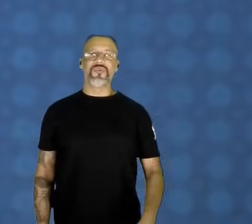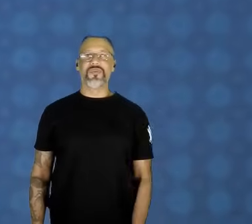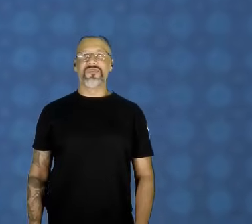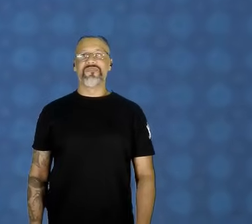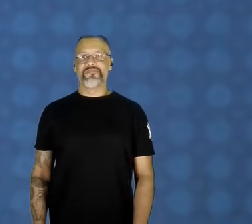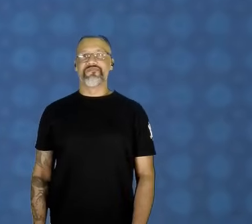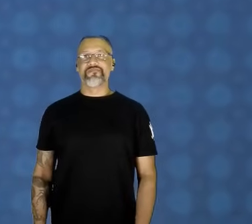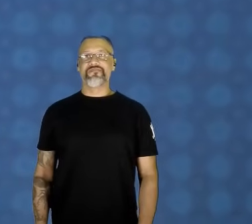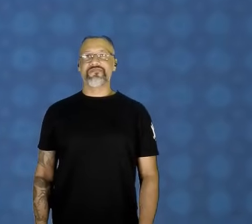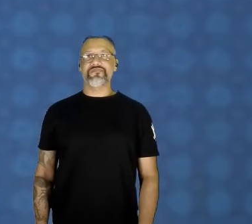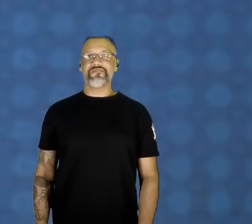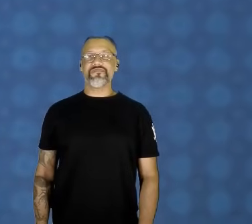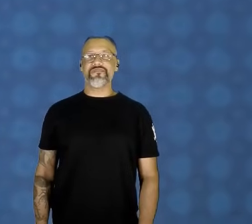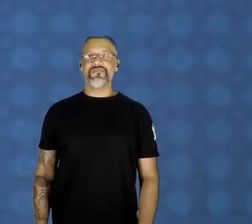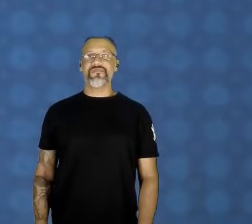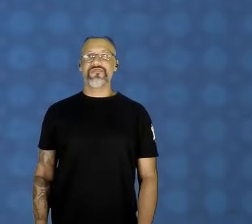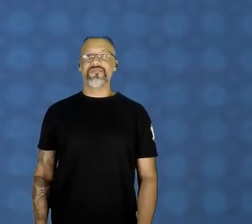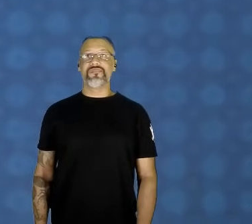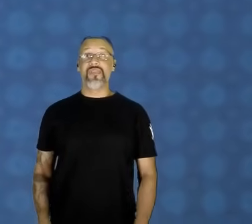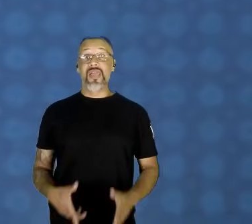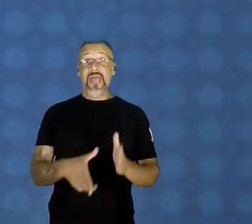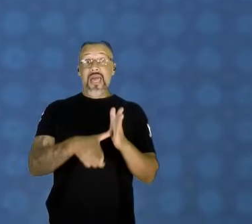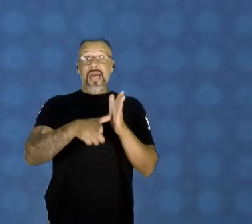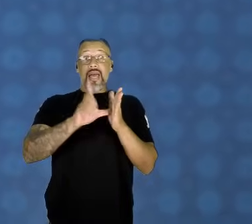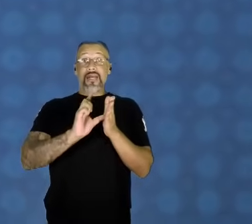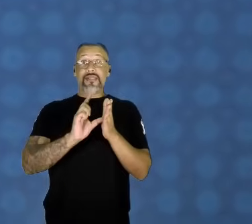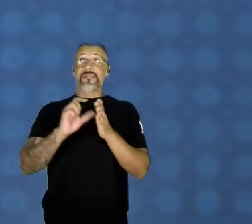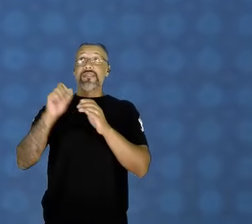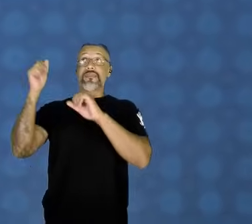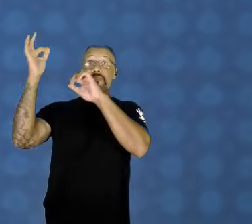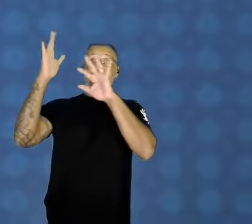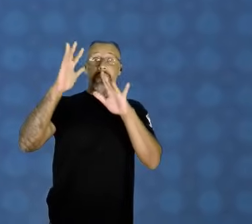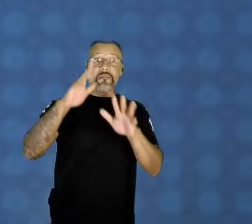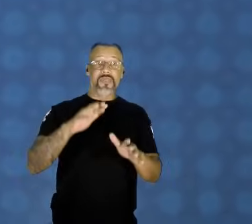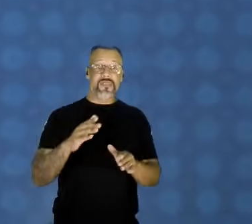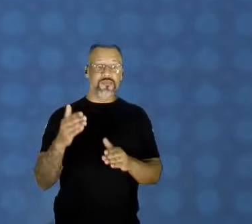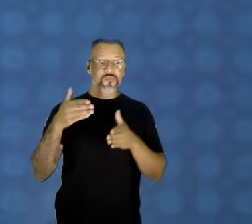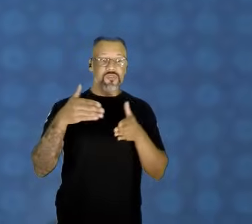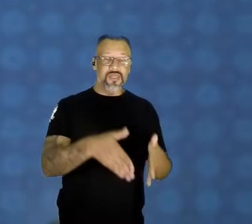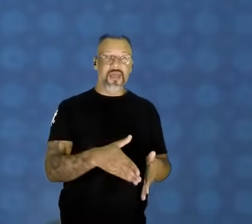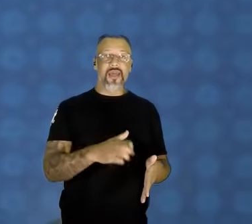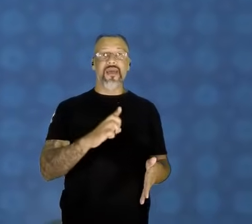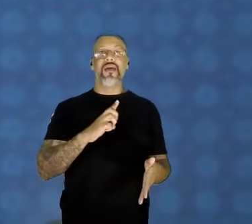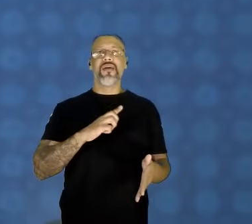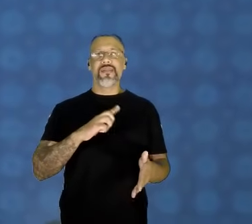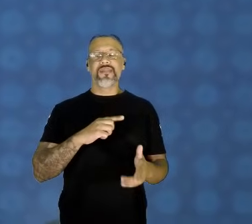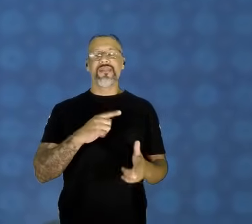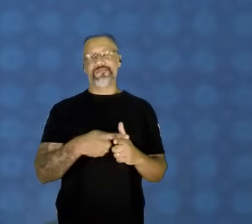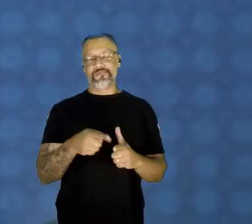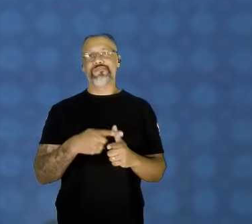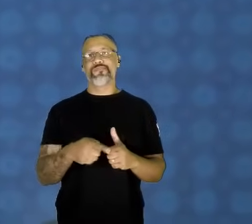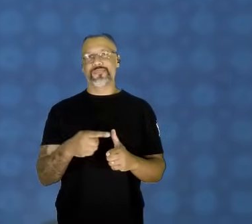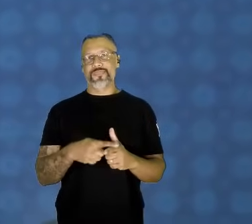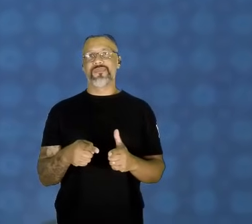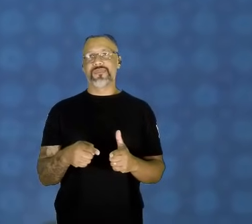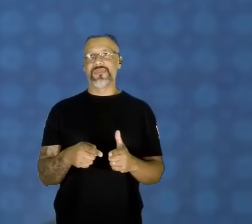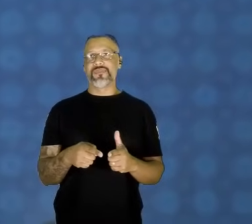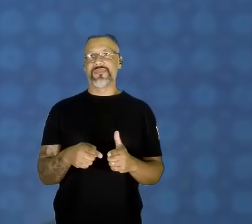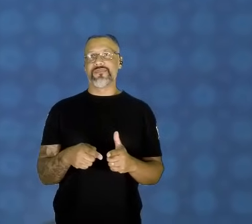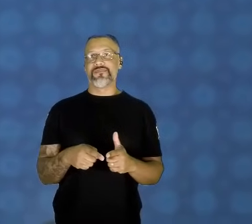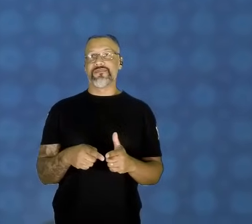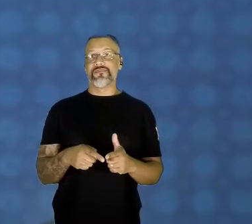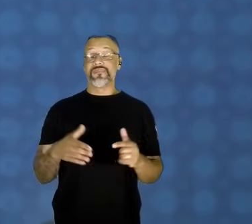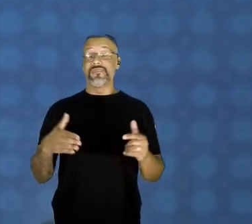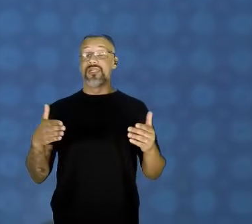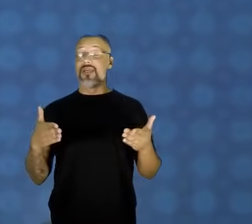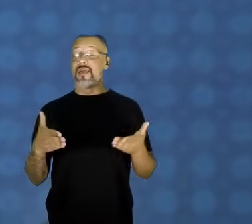de problemas. A bênção nunca vem limpa. A bênção sempre vem. E agora ela está